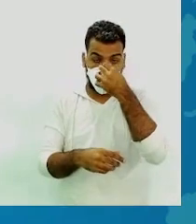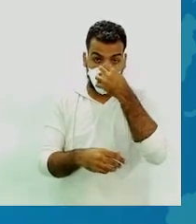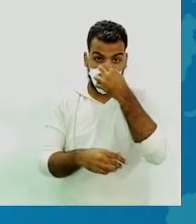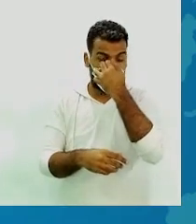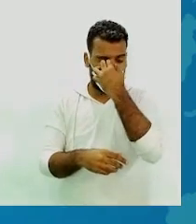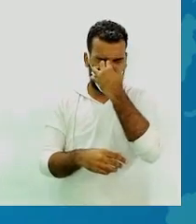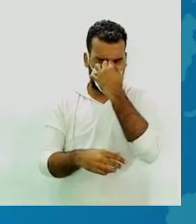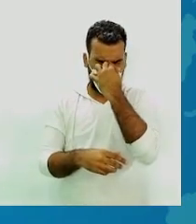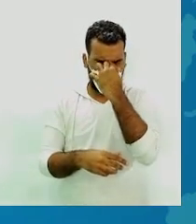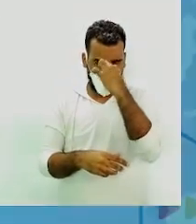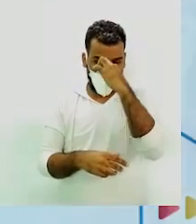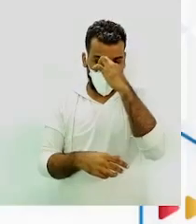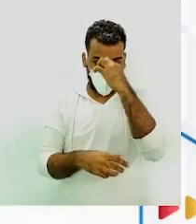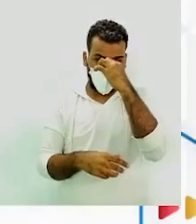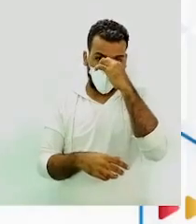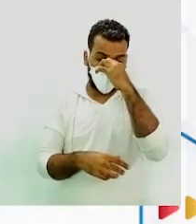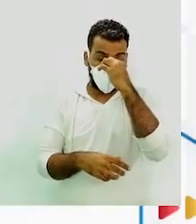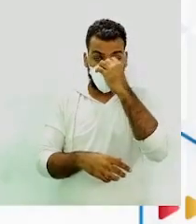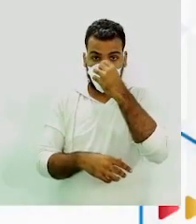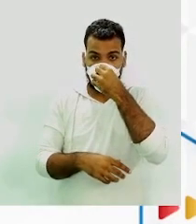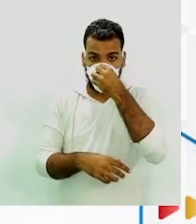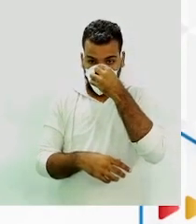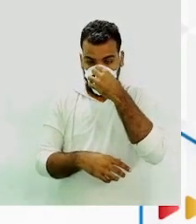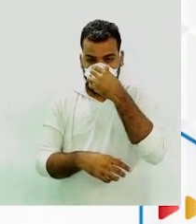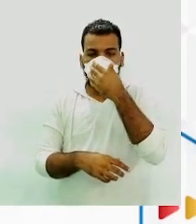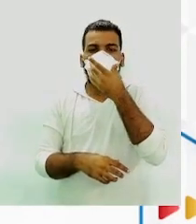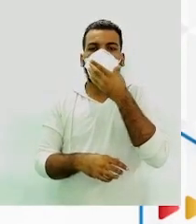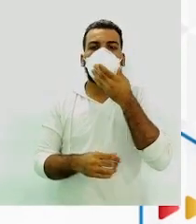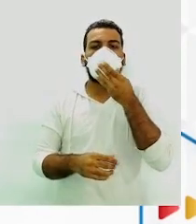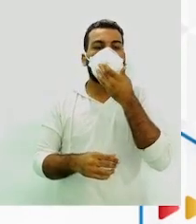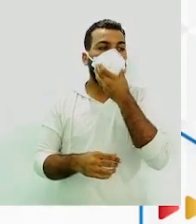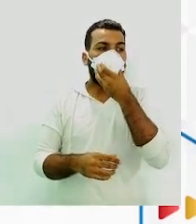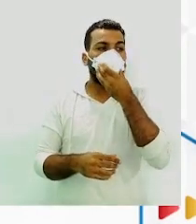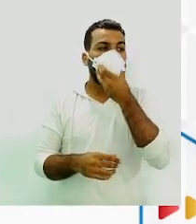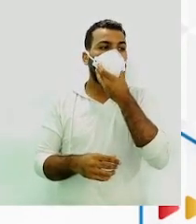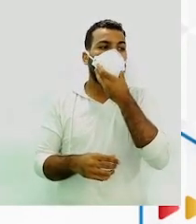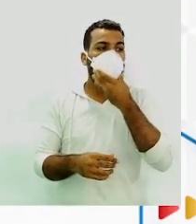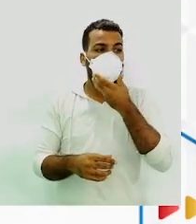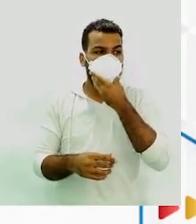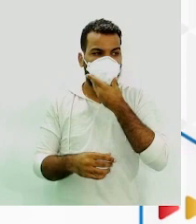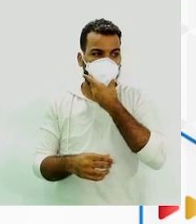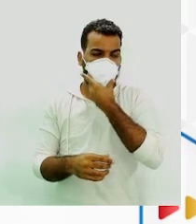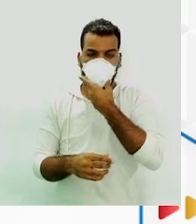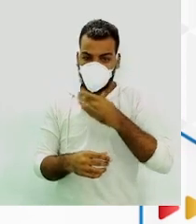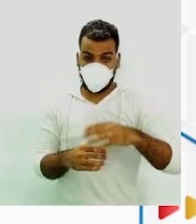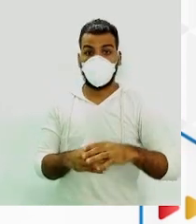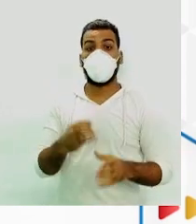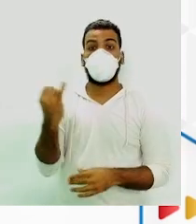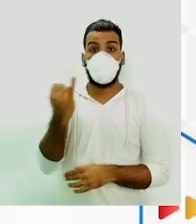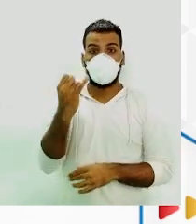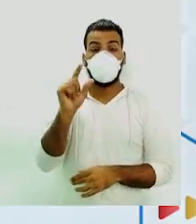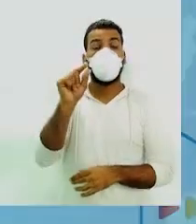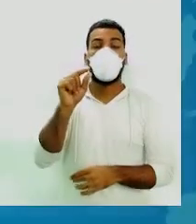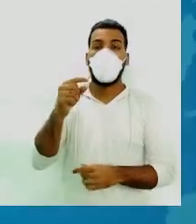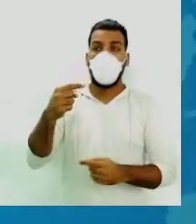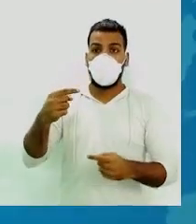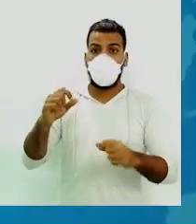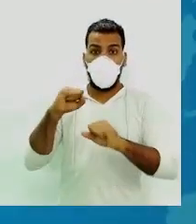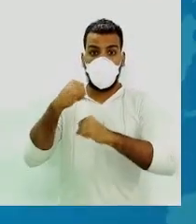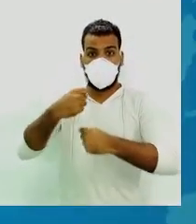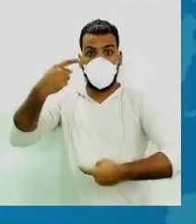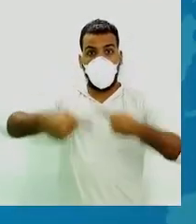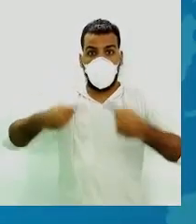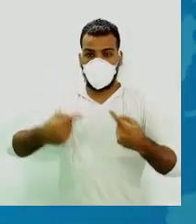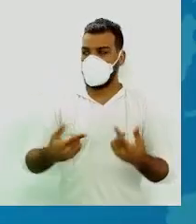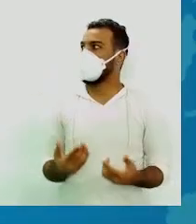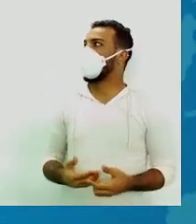hoje, a importância do poder político. Nossa, professor, o tema hoje é bem forte,